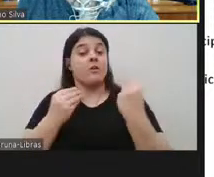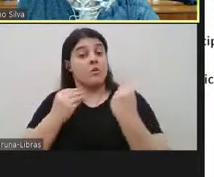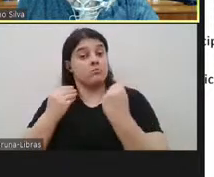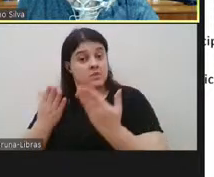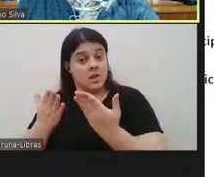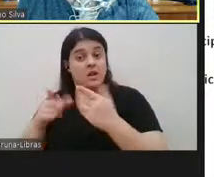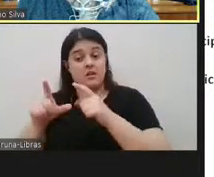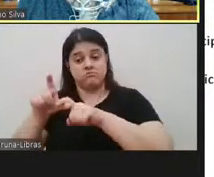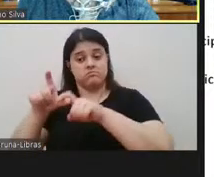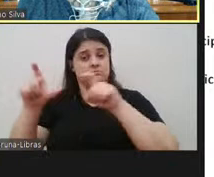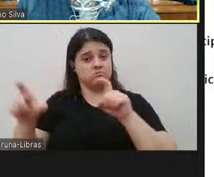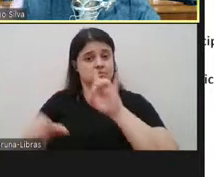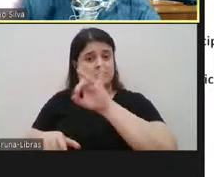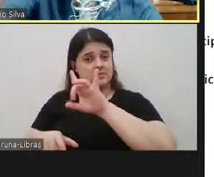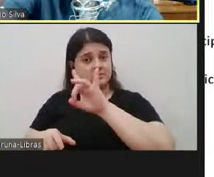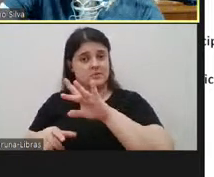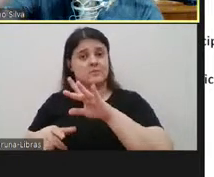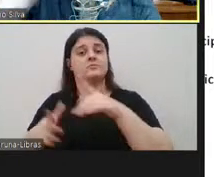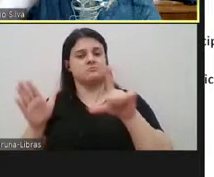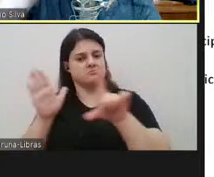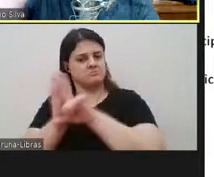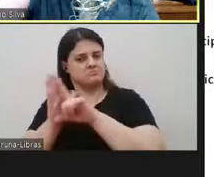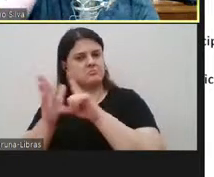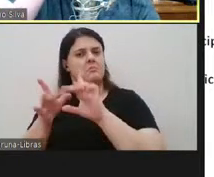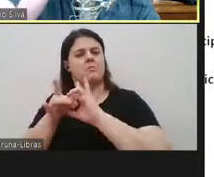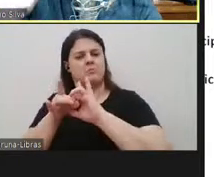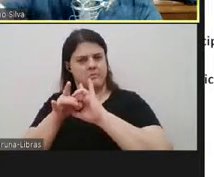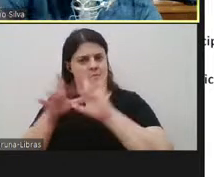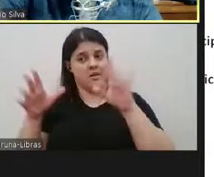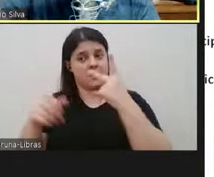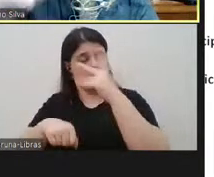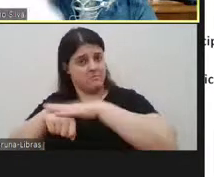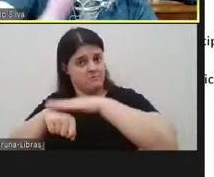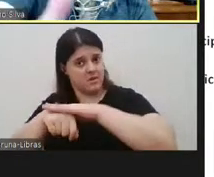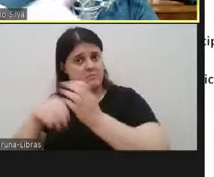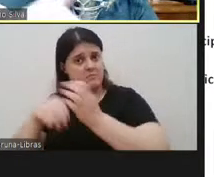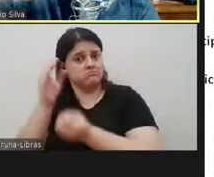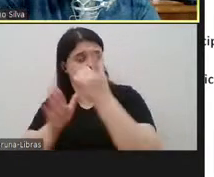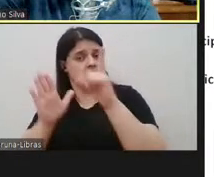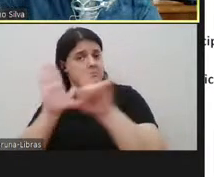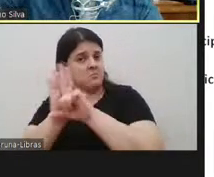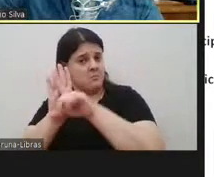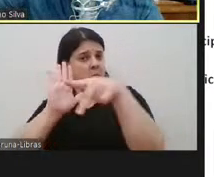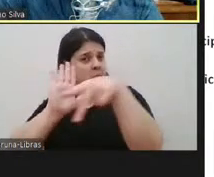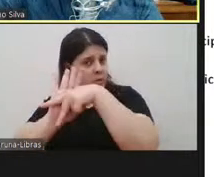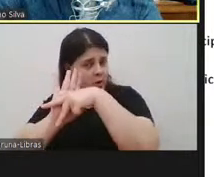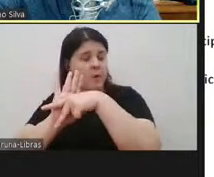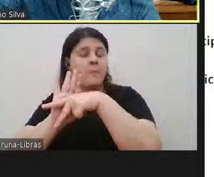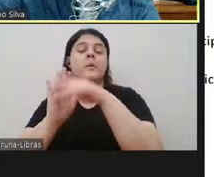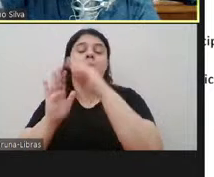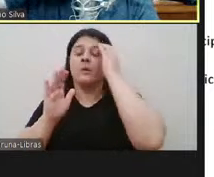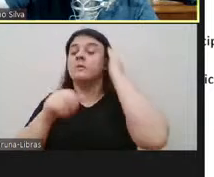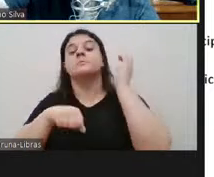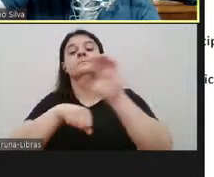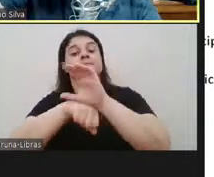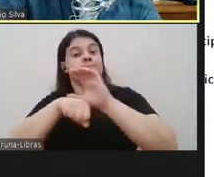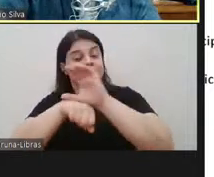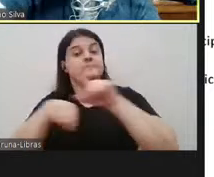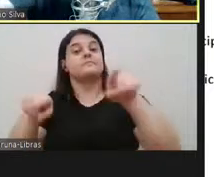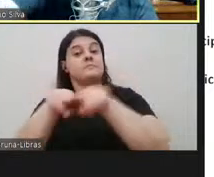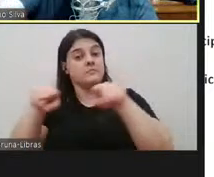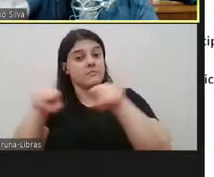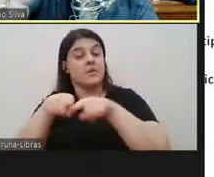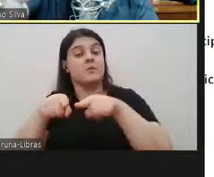autonomia política você Doutor de autonomia Legislativa permitiu que os caras pudessem produzir legislação própria a constituição estabelecendo inclusive